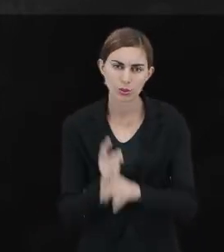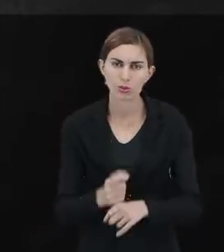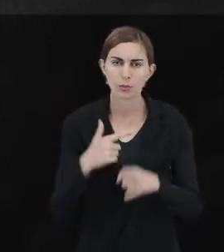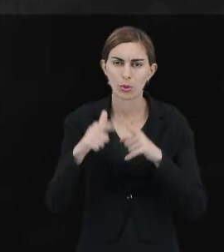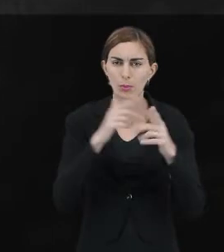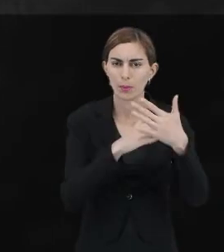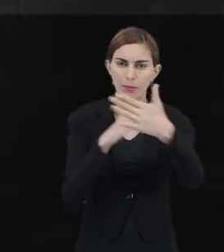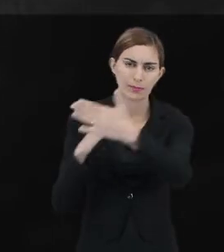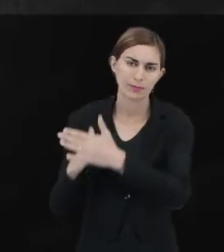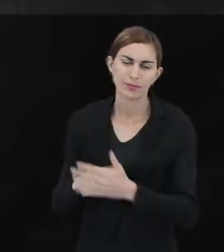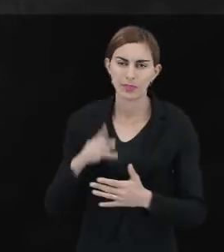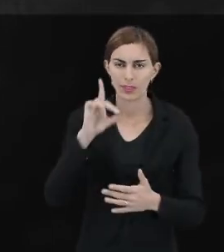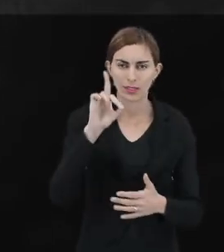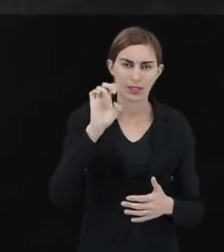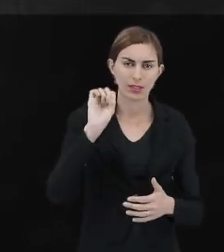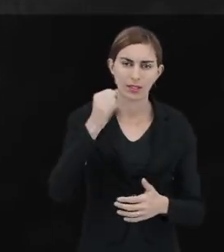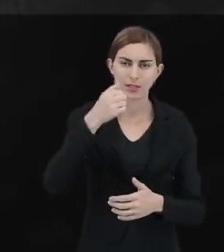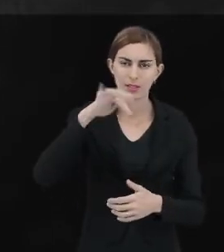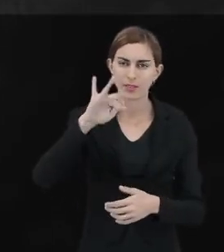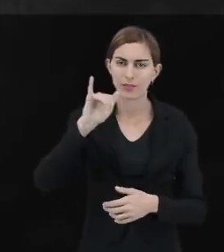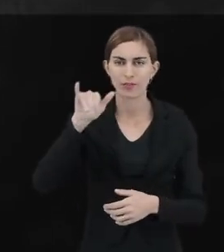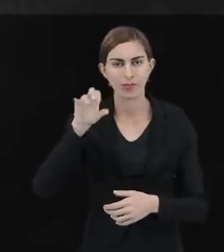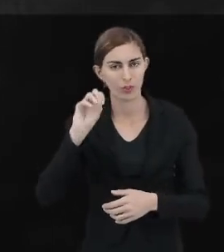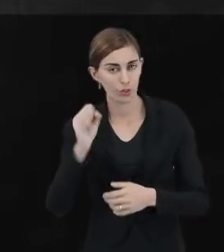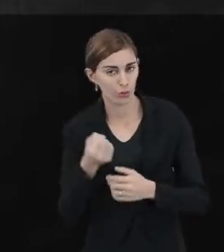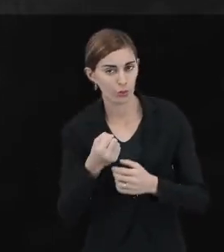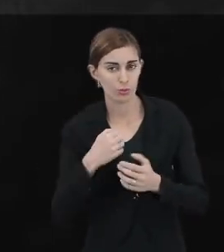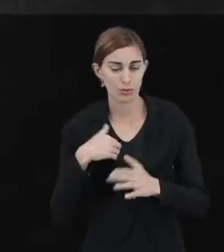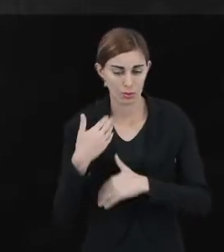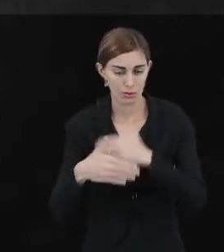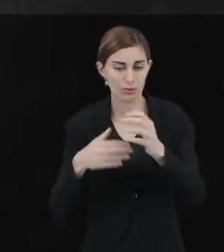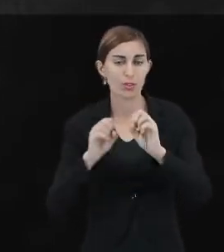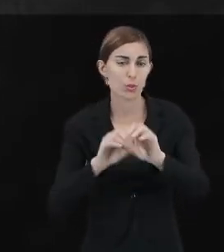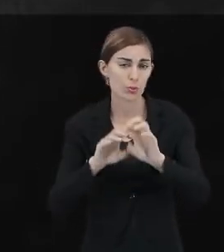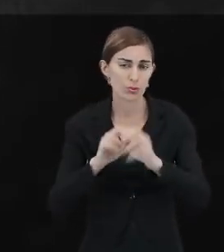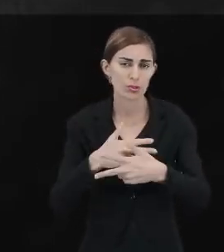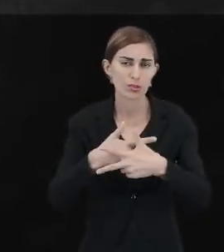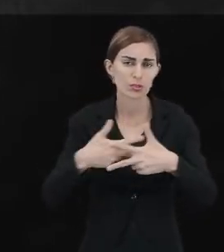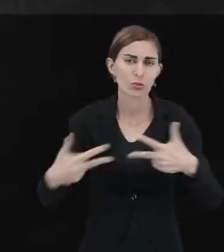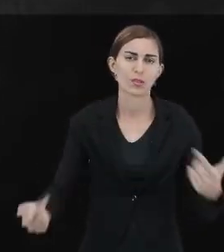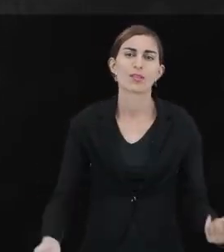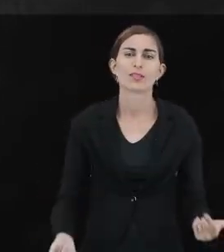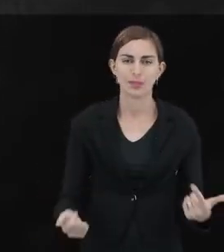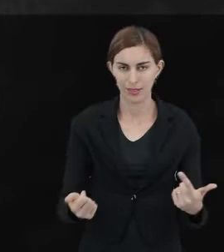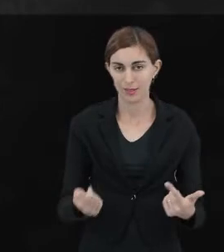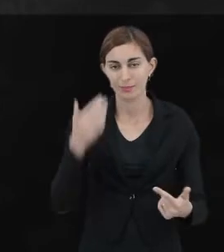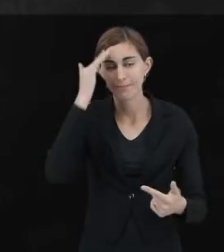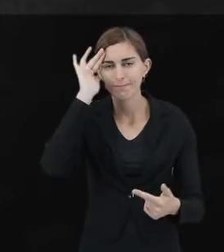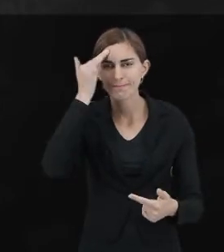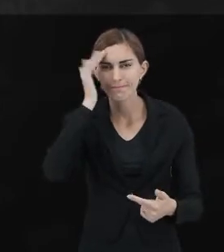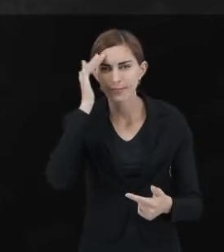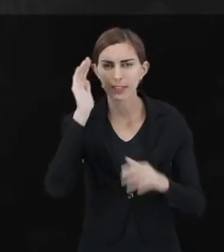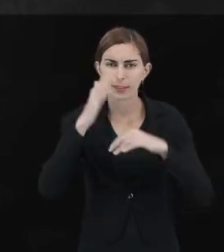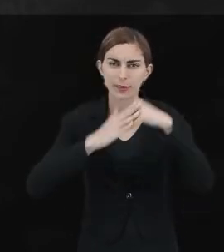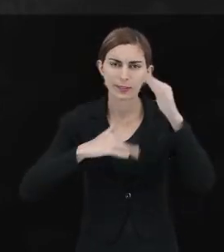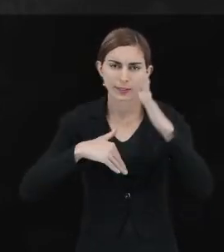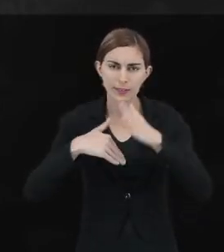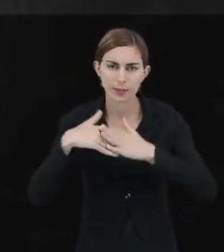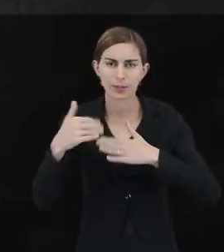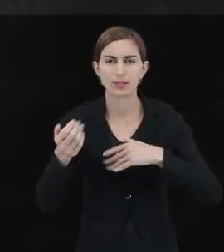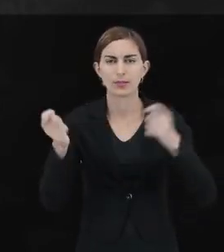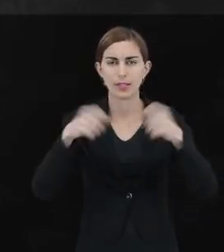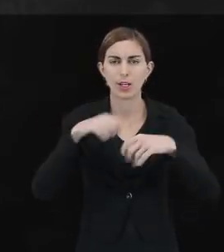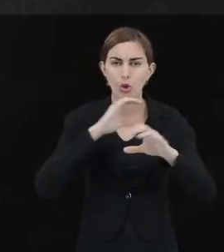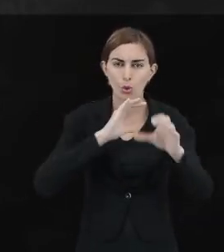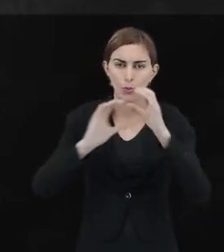desafios. Dessa forma, caminha para uma educação de qualidade, entendida como a capacidade